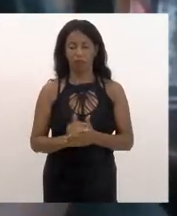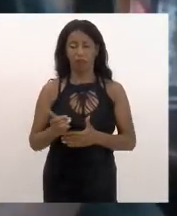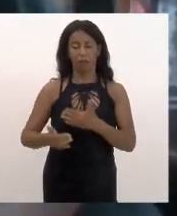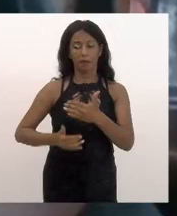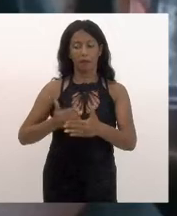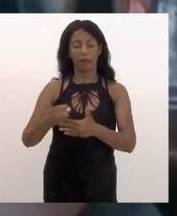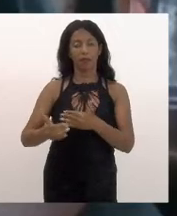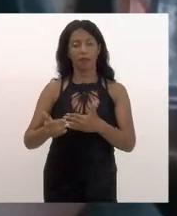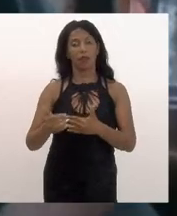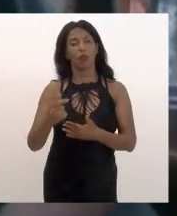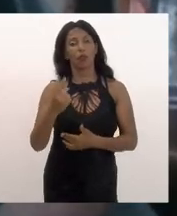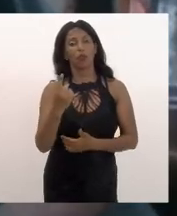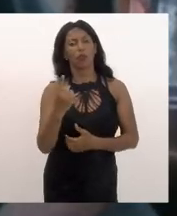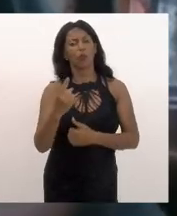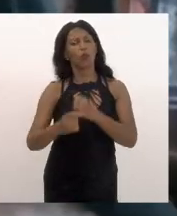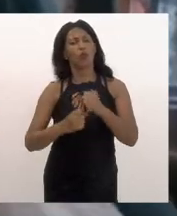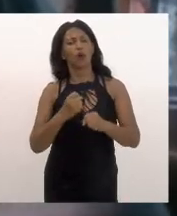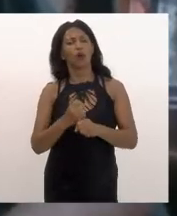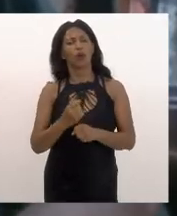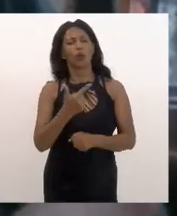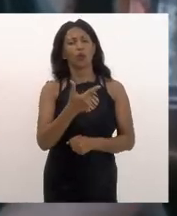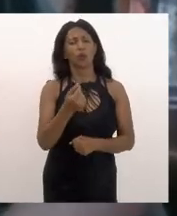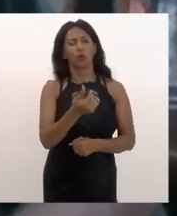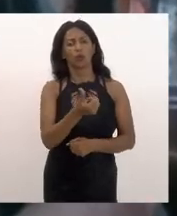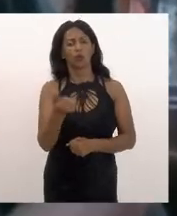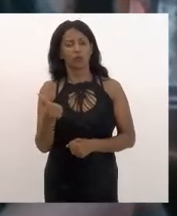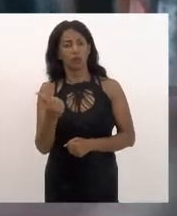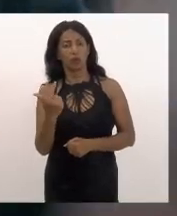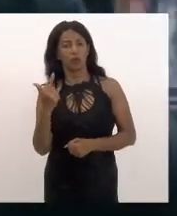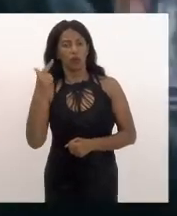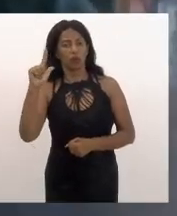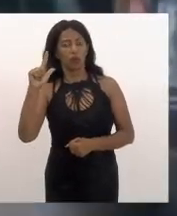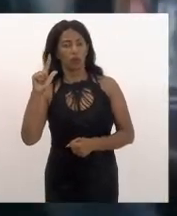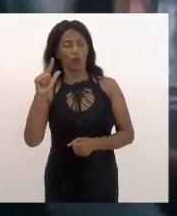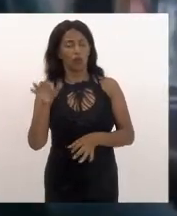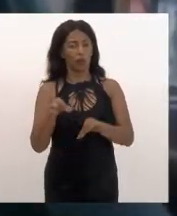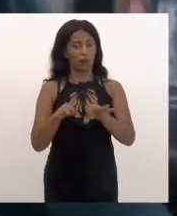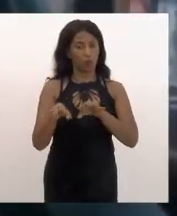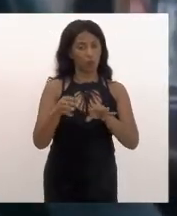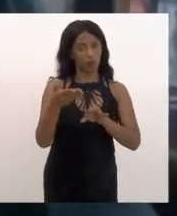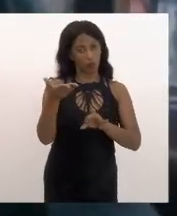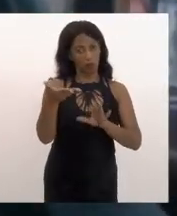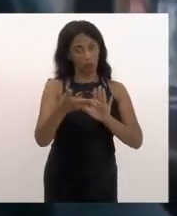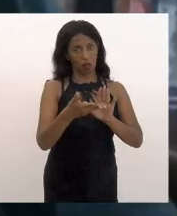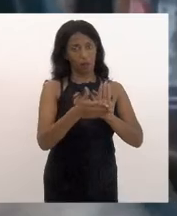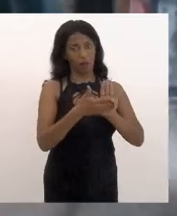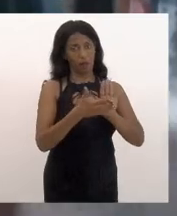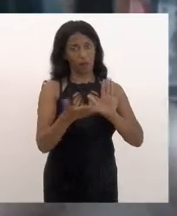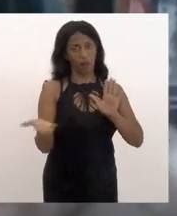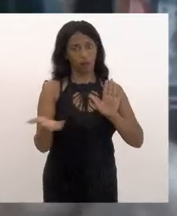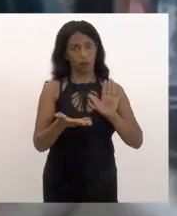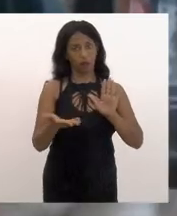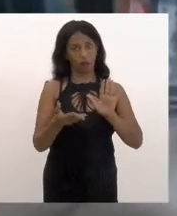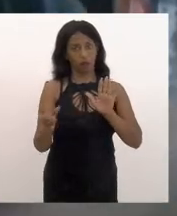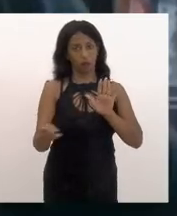ano, em 2016, eu entrei com um projeto de lei, que é esse que está na pauta de hoje,